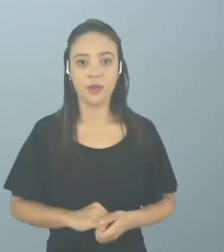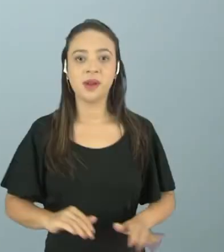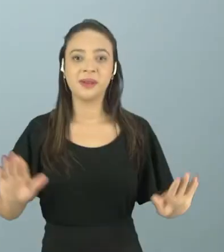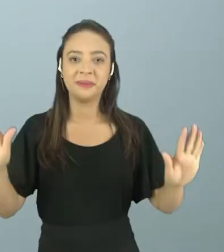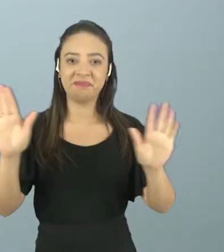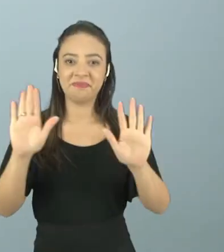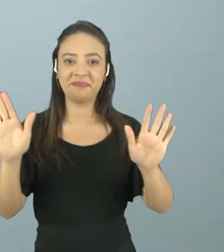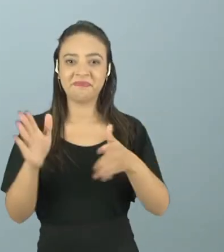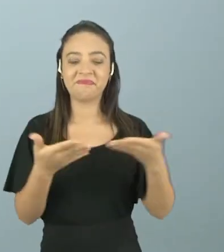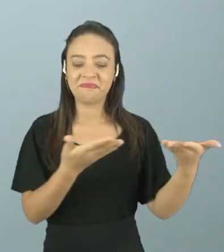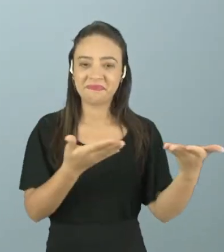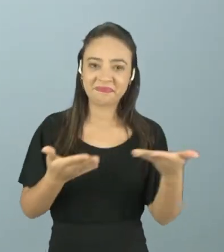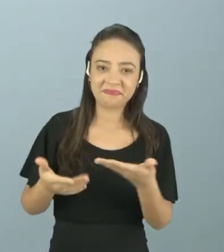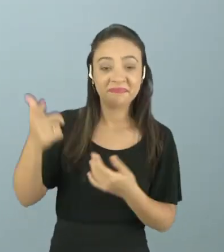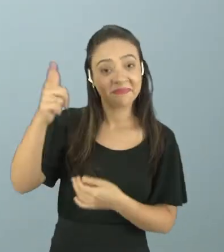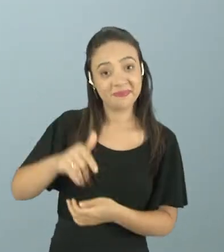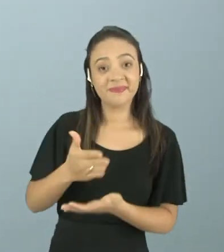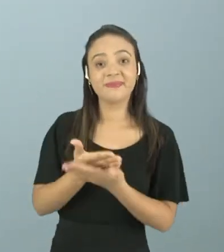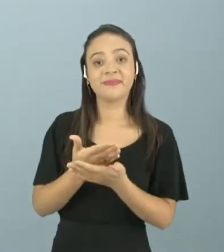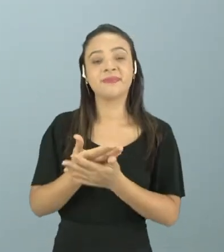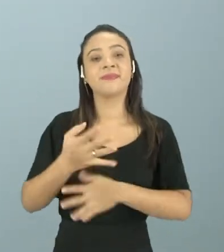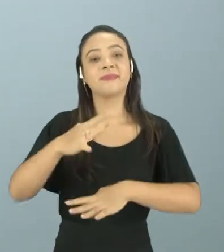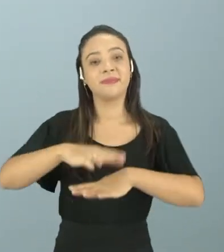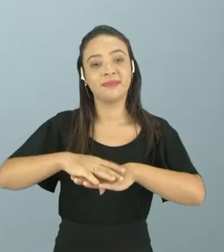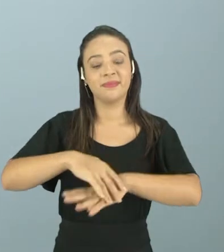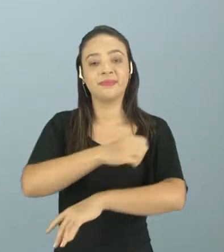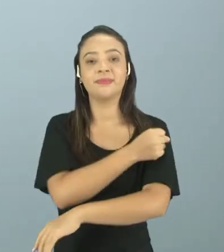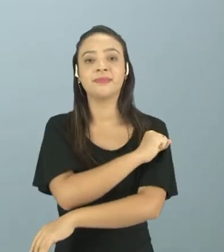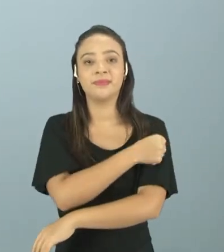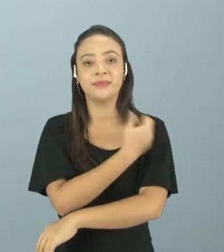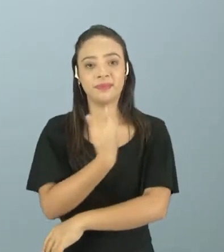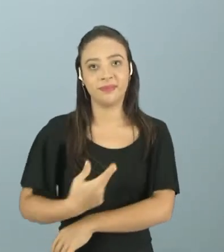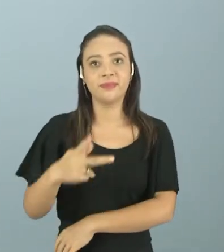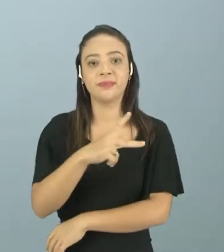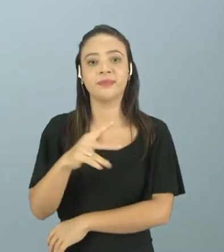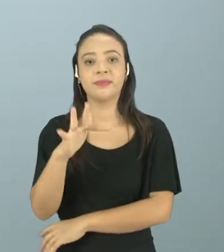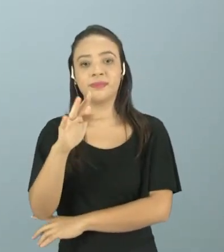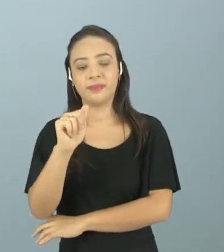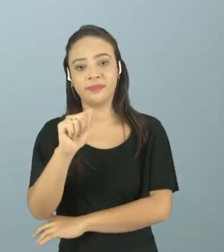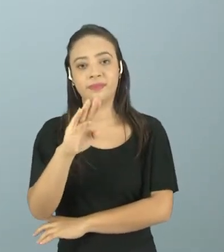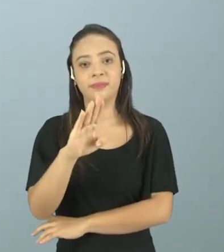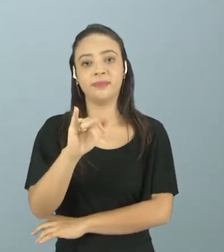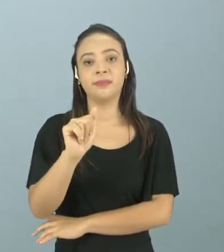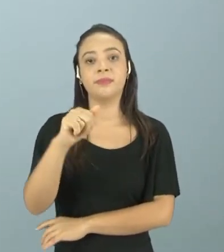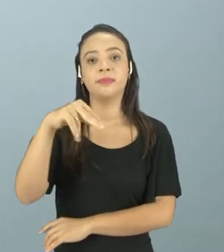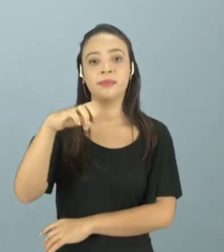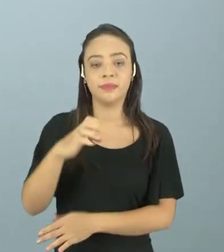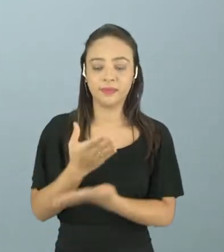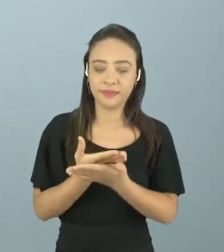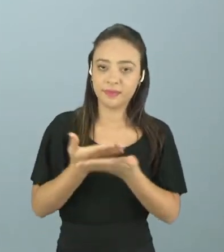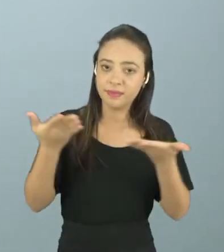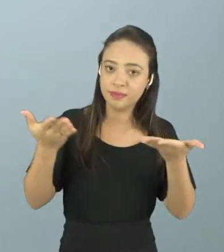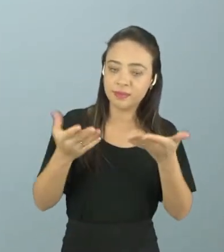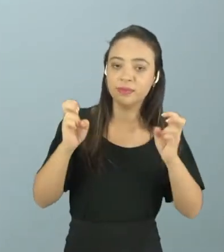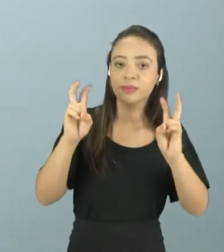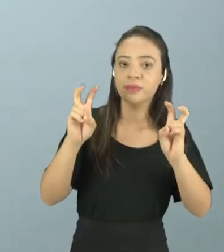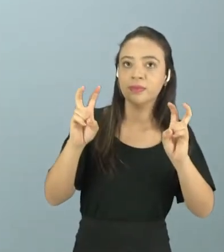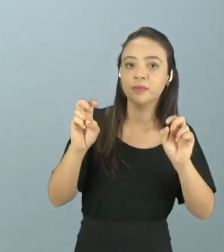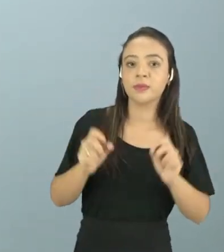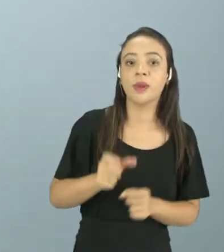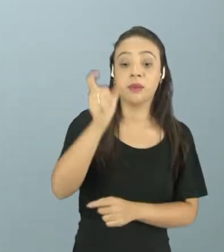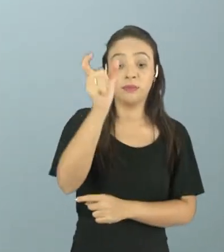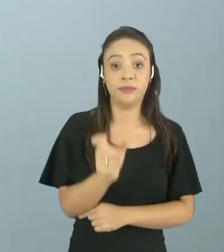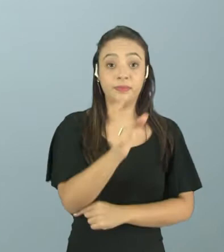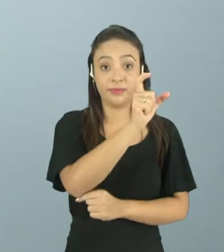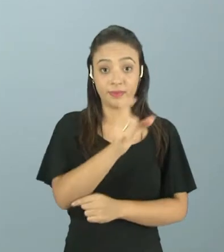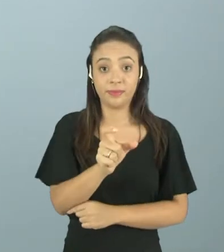o Olá sejam bem-vindos a mais uma aula de matemática do oitavo ano eu sou professora Fabiane Farias e a nossa aula de hoje vai ser sobre a de